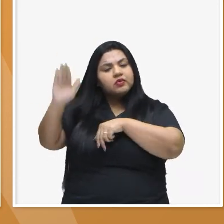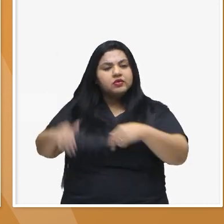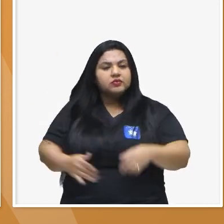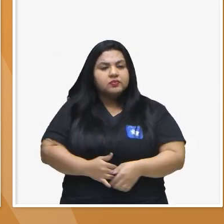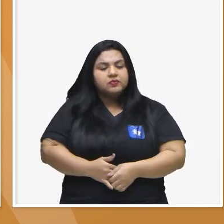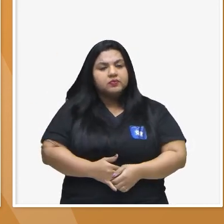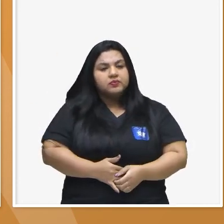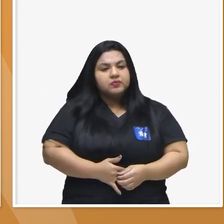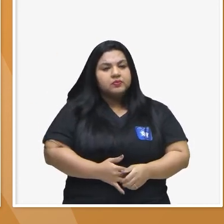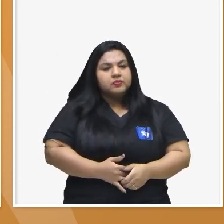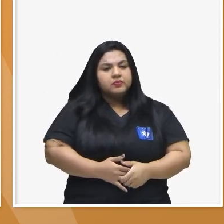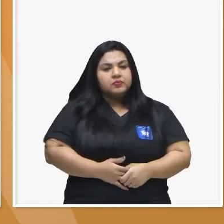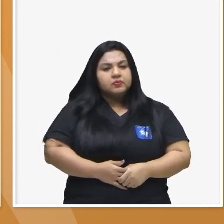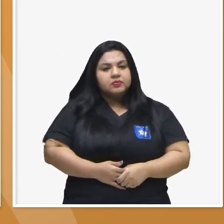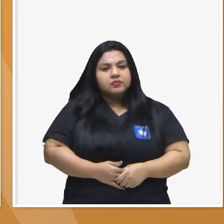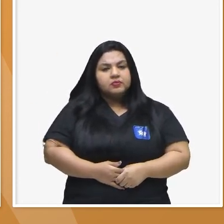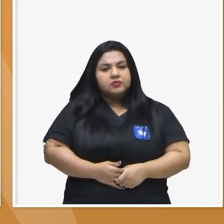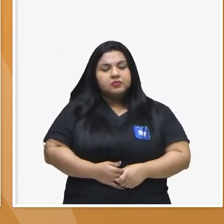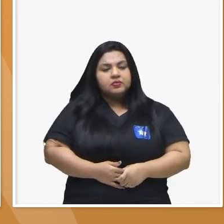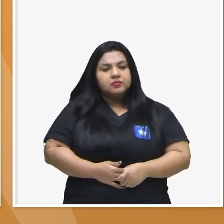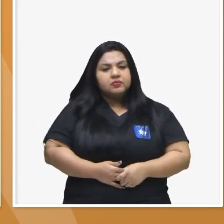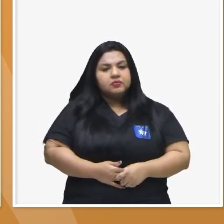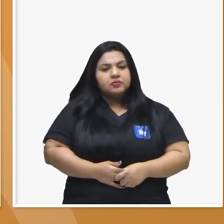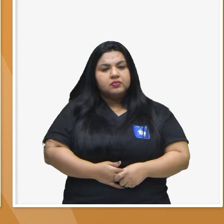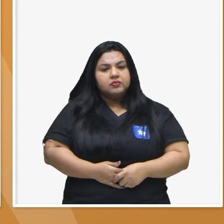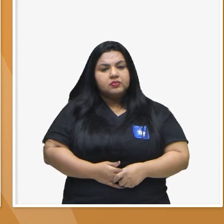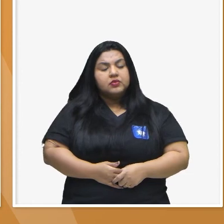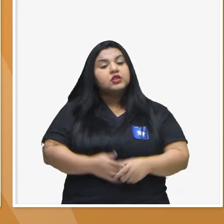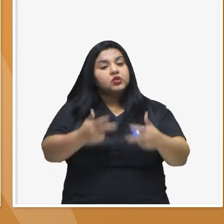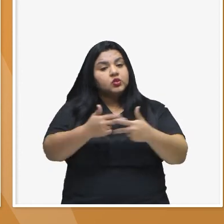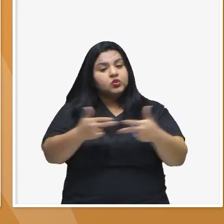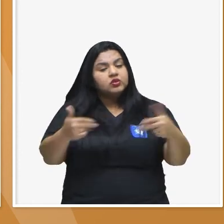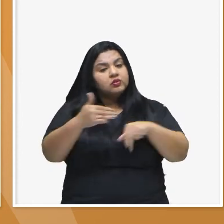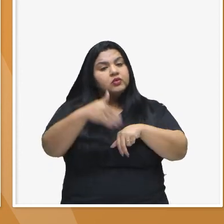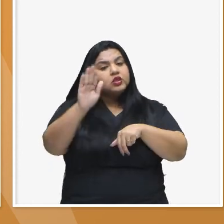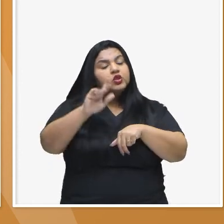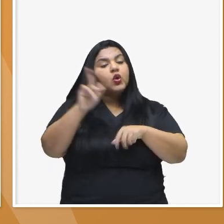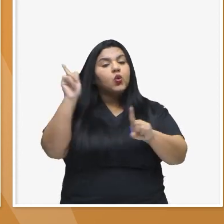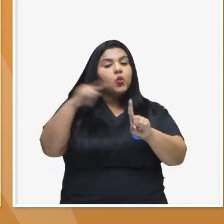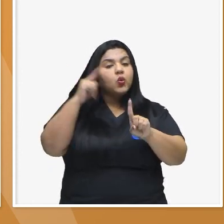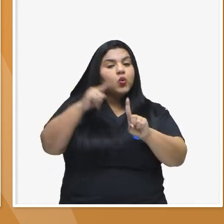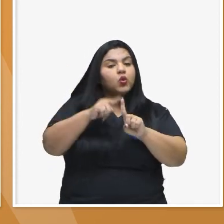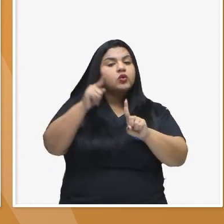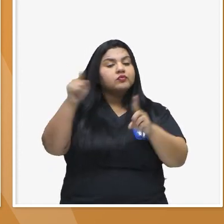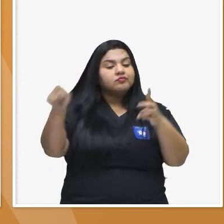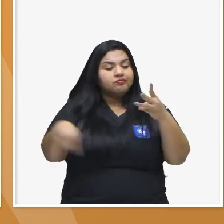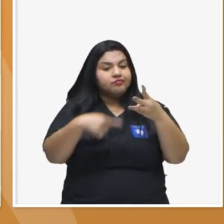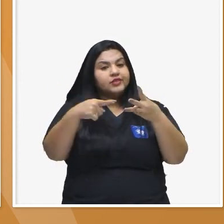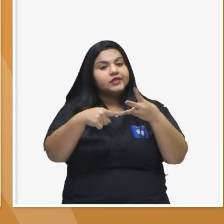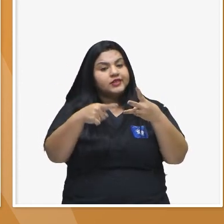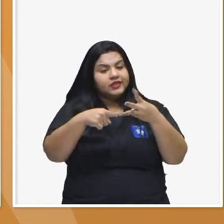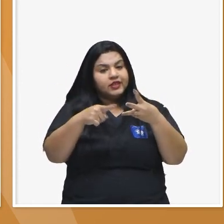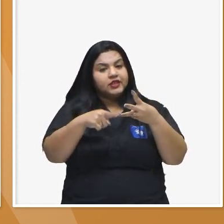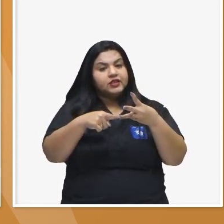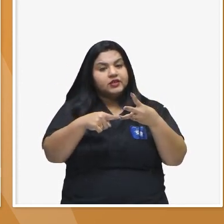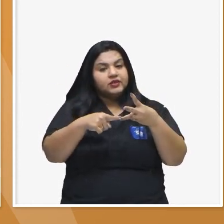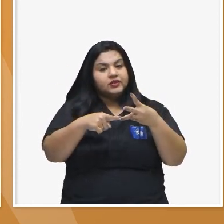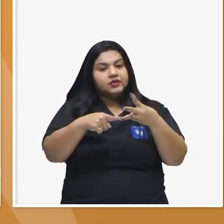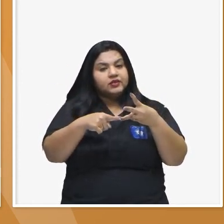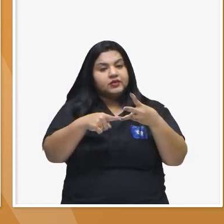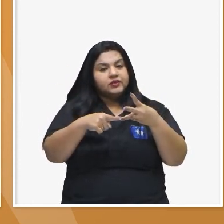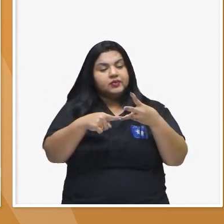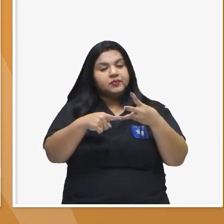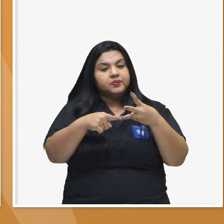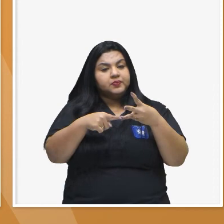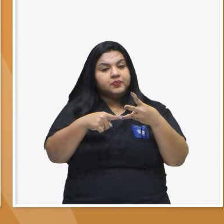Né? E esse algo a mais, você só alcança no terceiro estágio, que ele chama de espírito